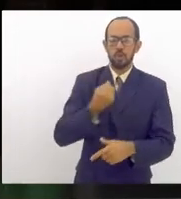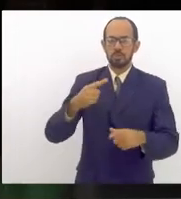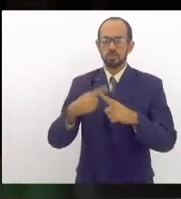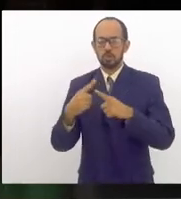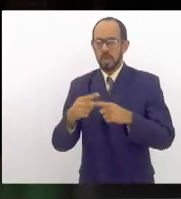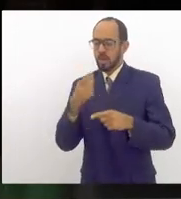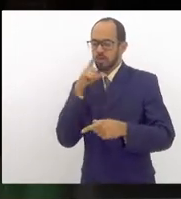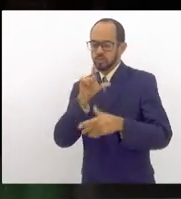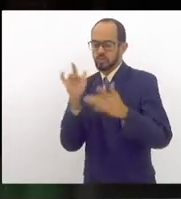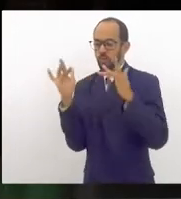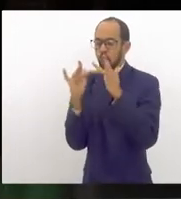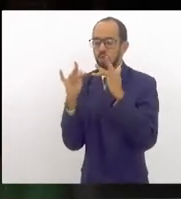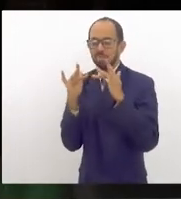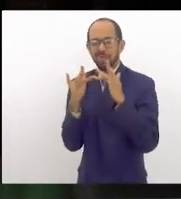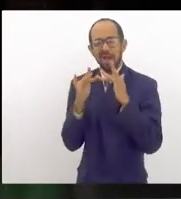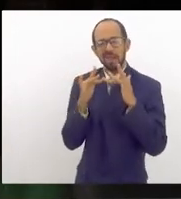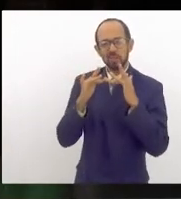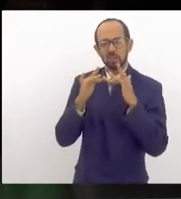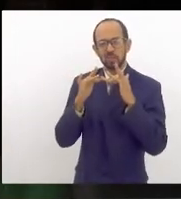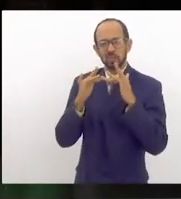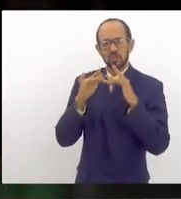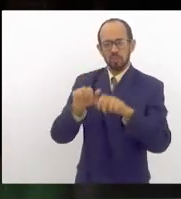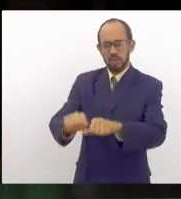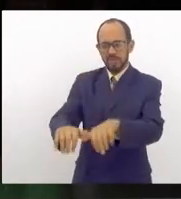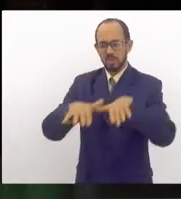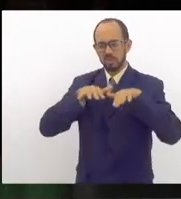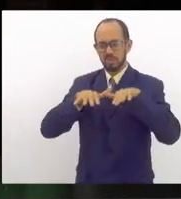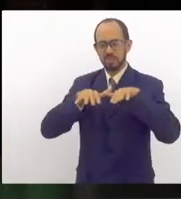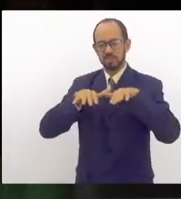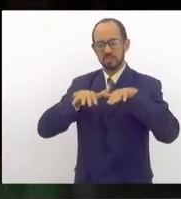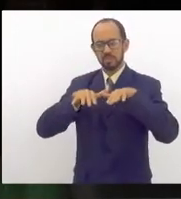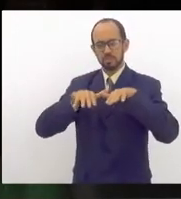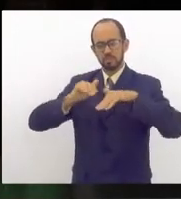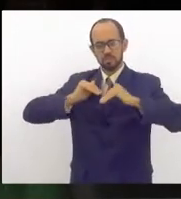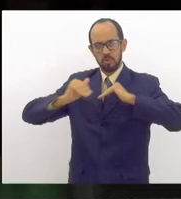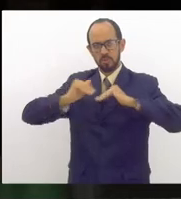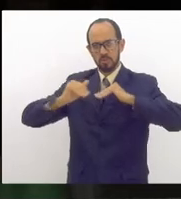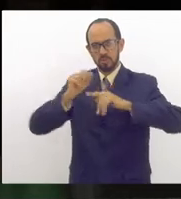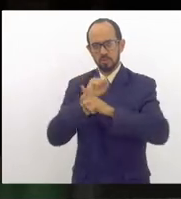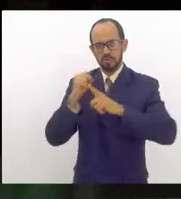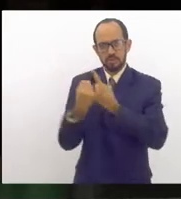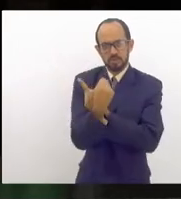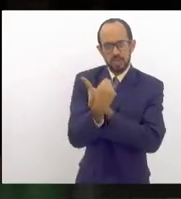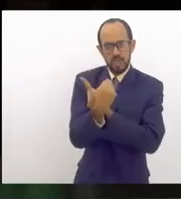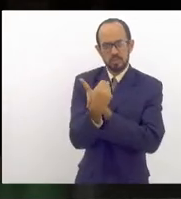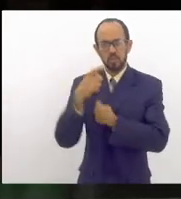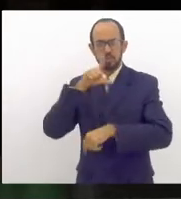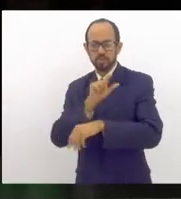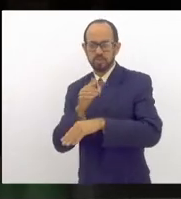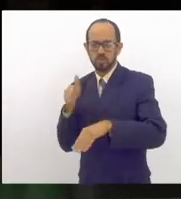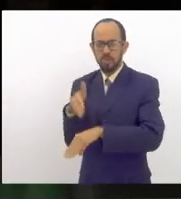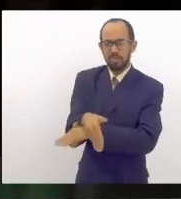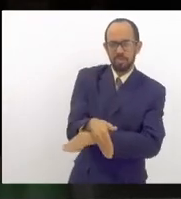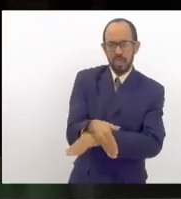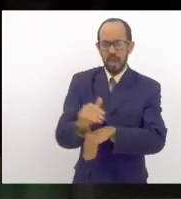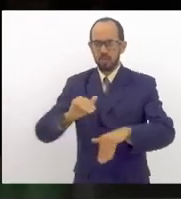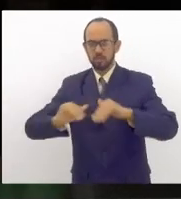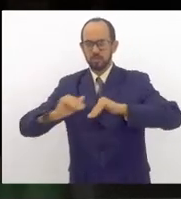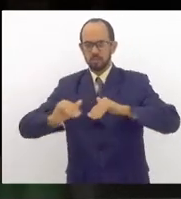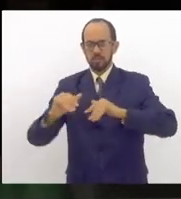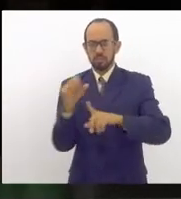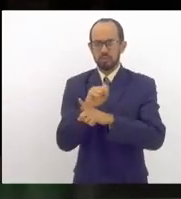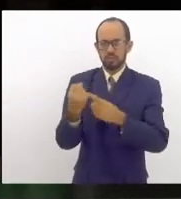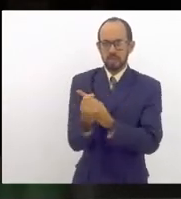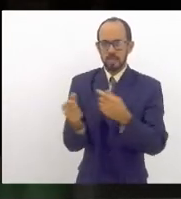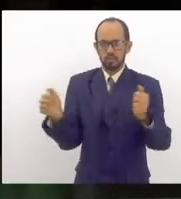sociais nas audiências públicas nos territórios conseguir trazer o junto dos movimentos para dentro da alérgica em diversas